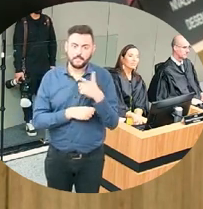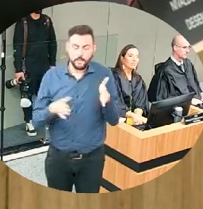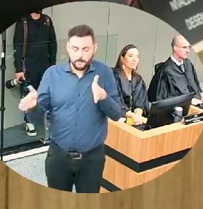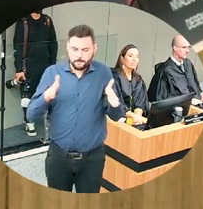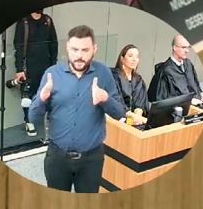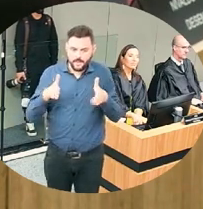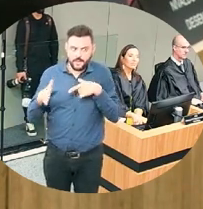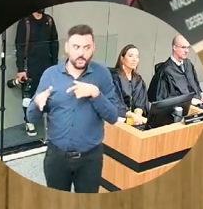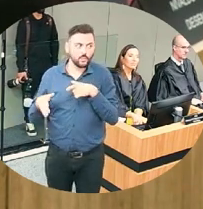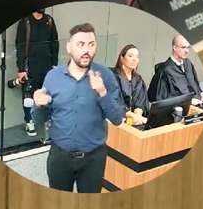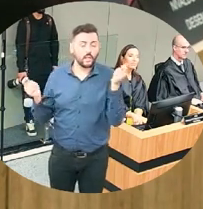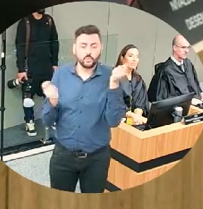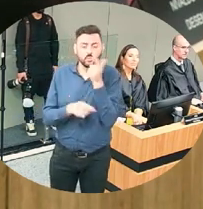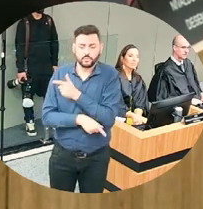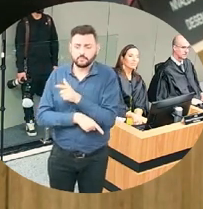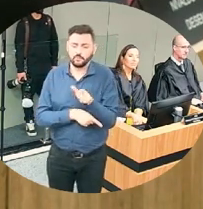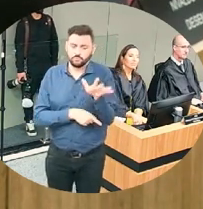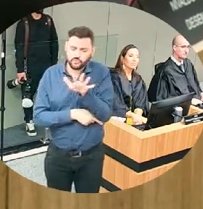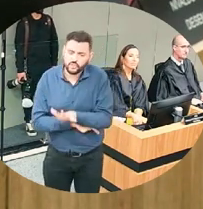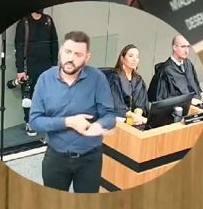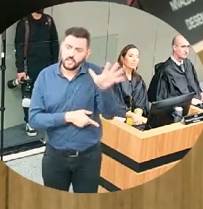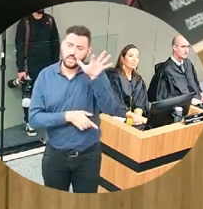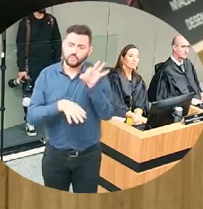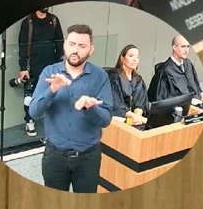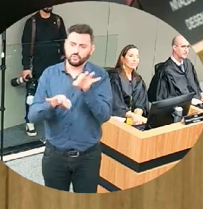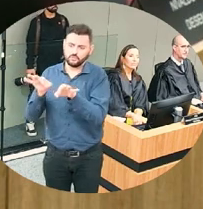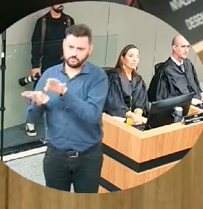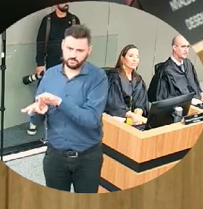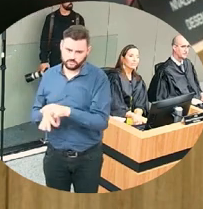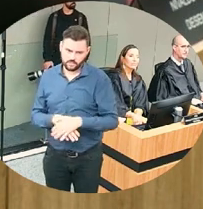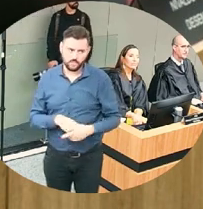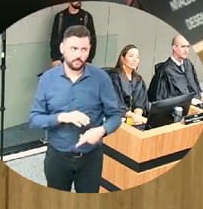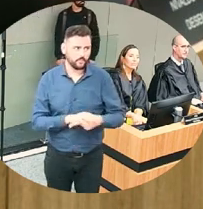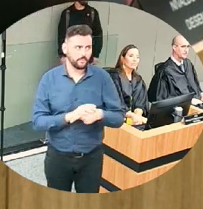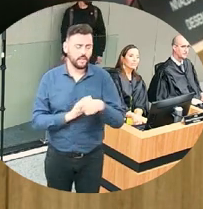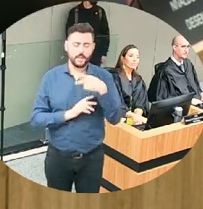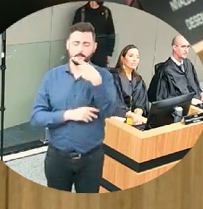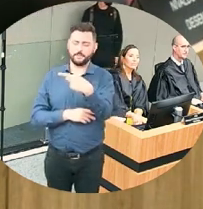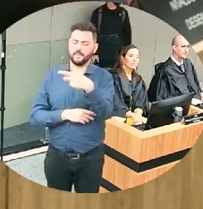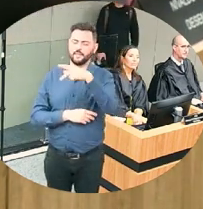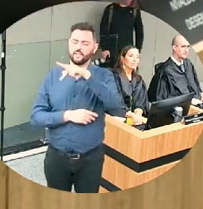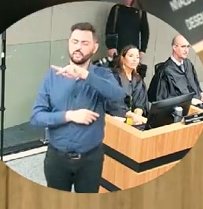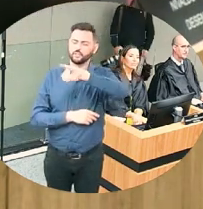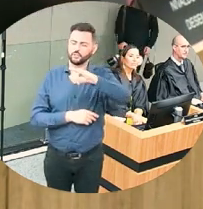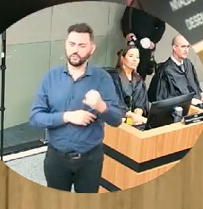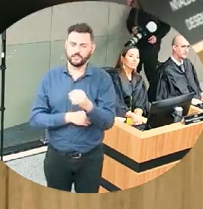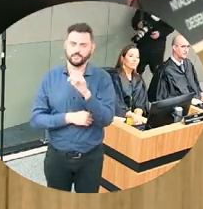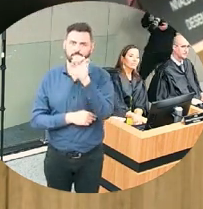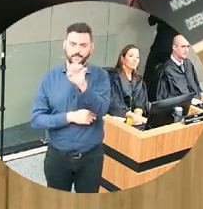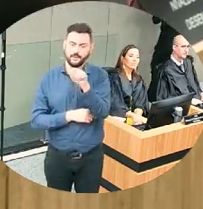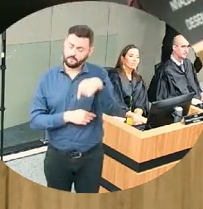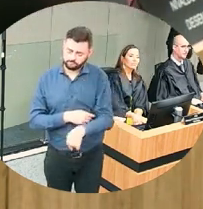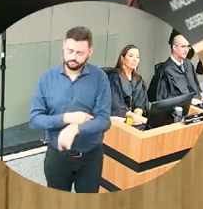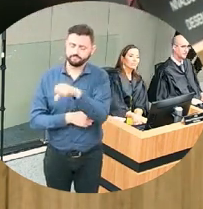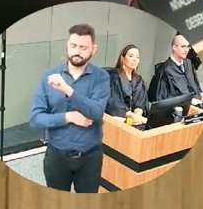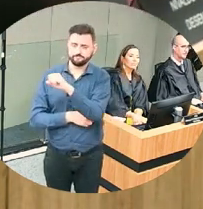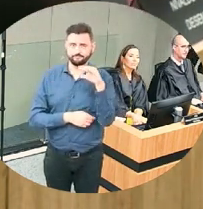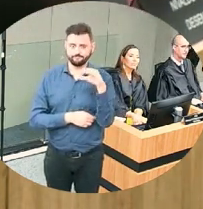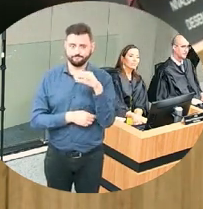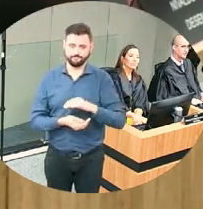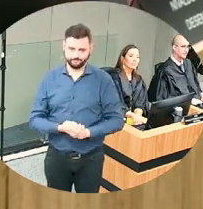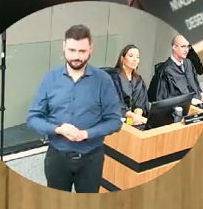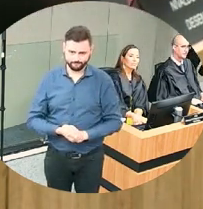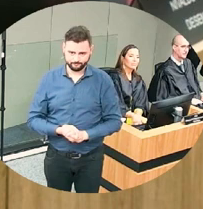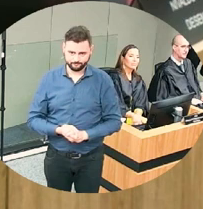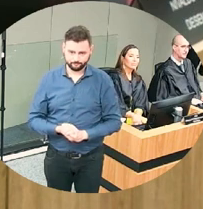gestor regional do processo judicial eletrônico famoso pje em Santa Catarina